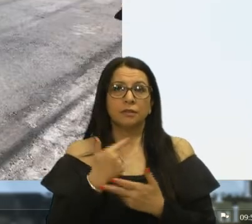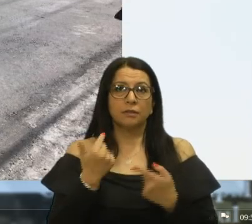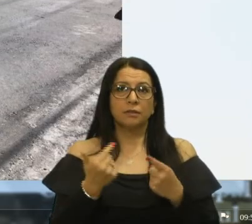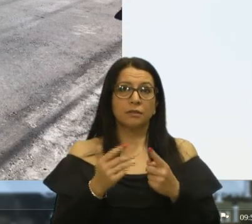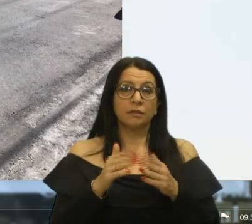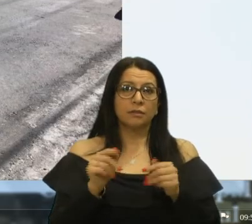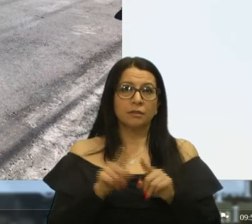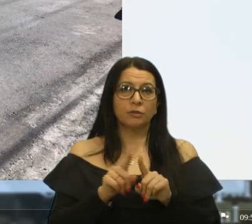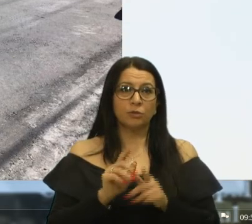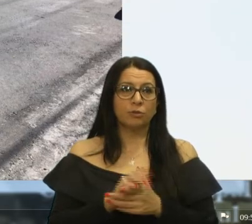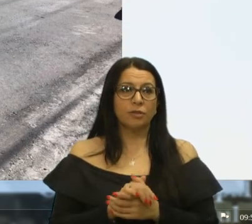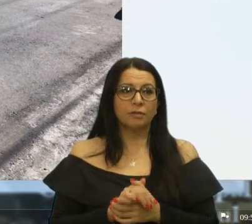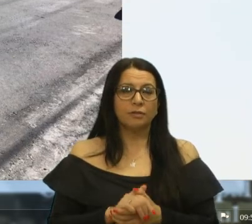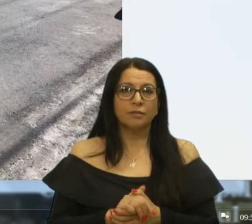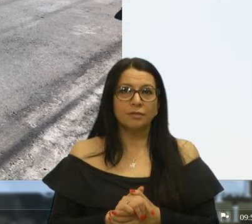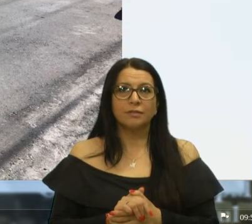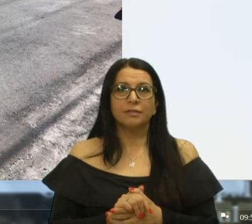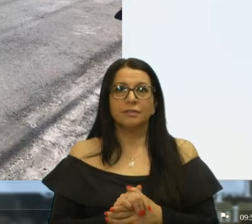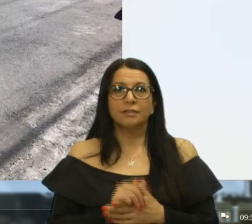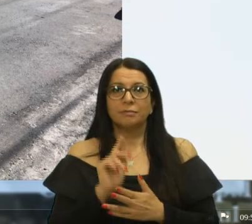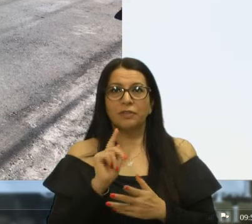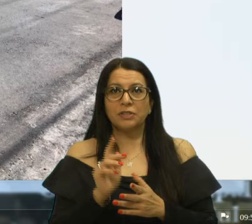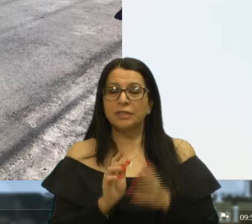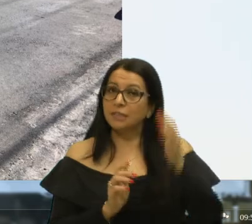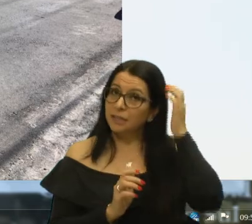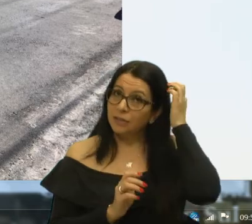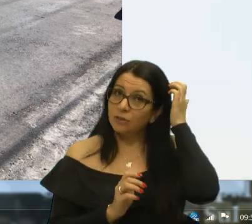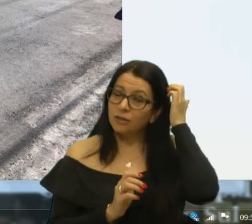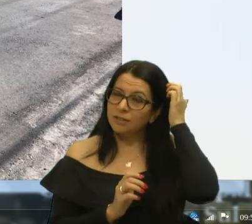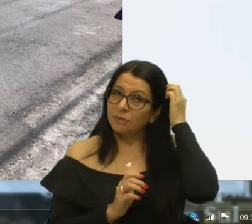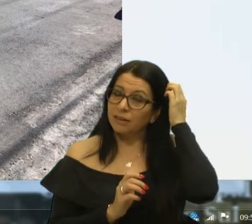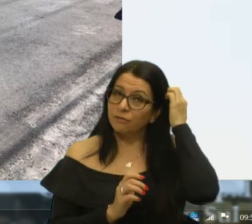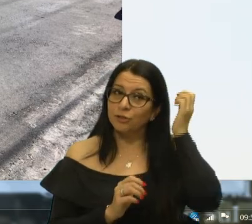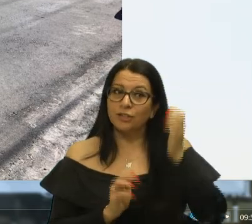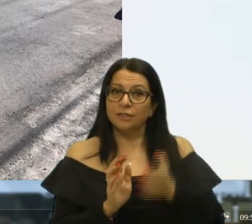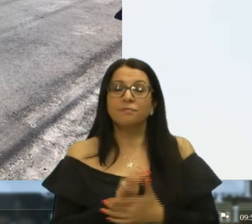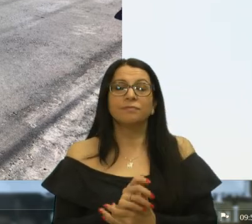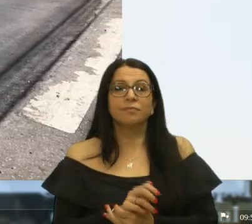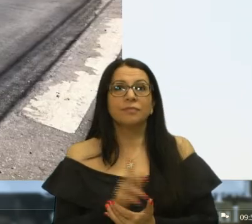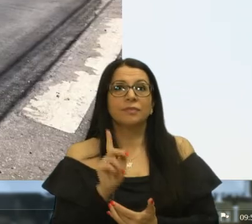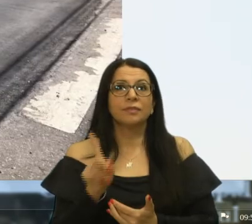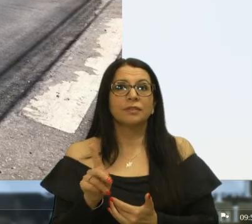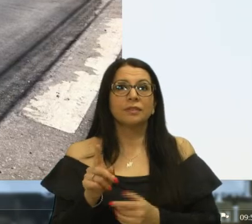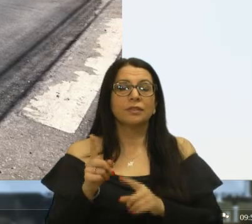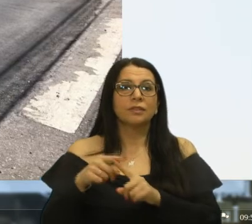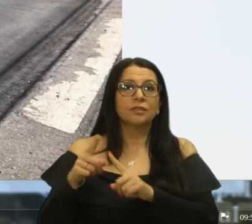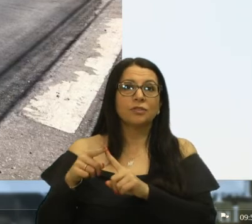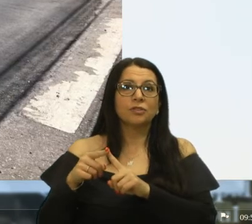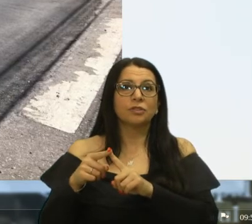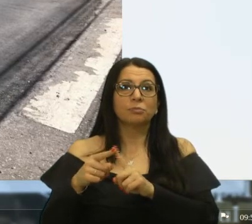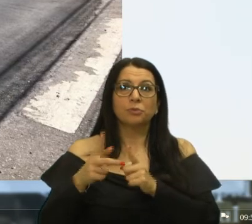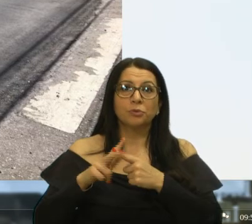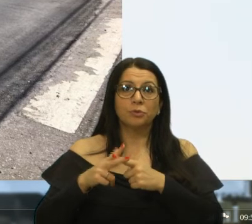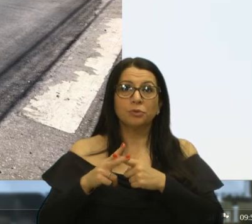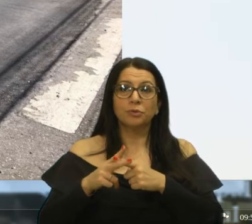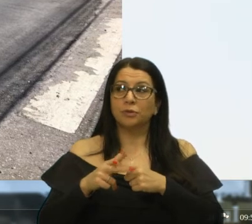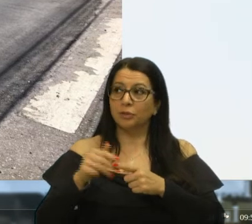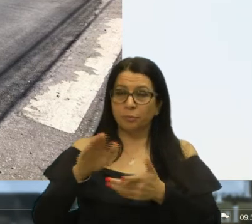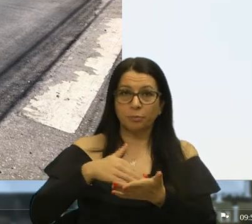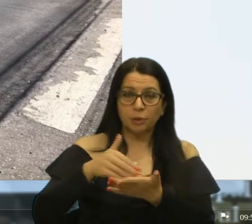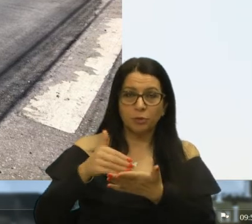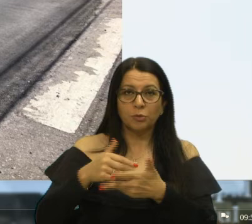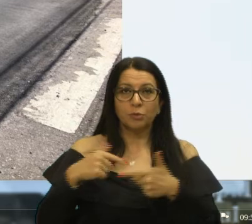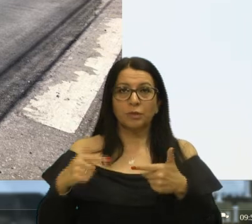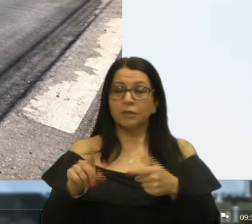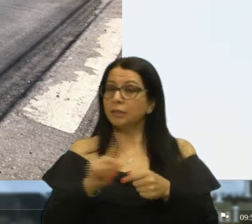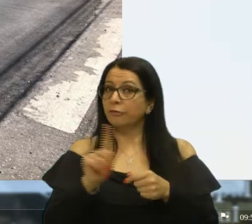né, para que a secretaria, e observem que muitas vezes tem ruas que tem algum tipo de conserto da pavimentação em que